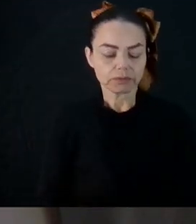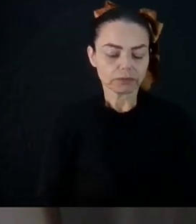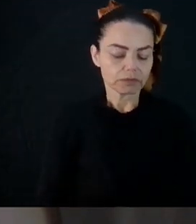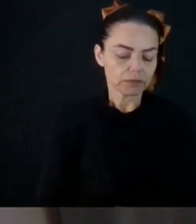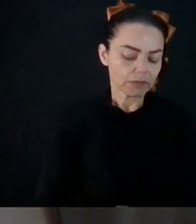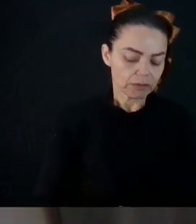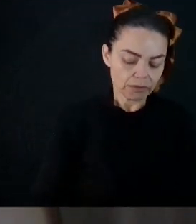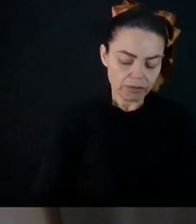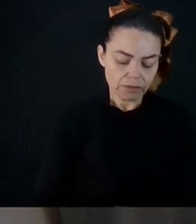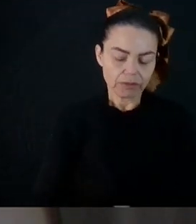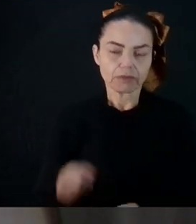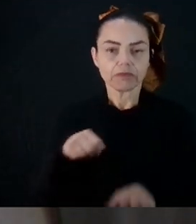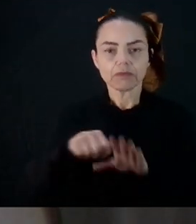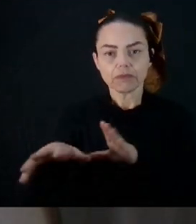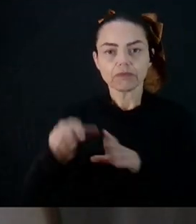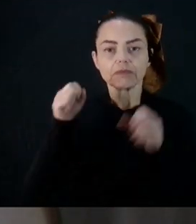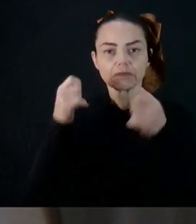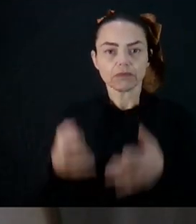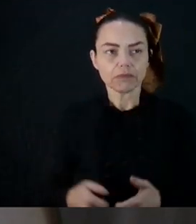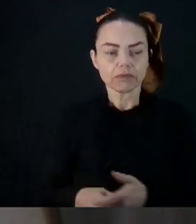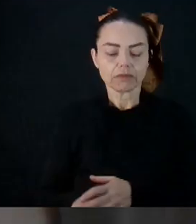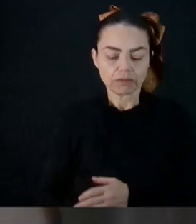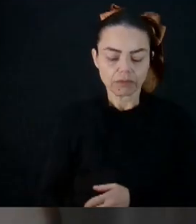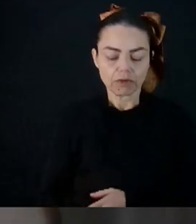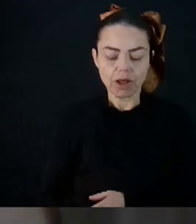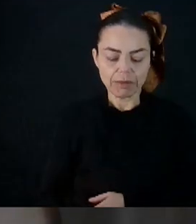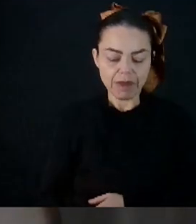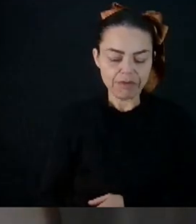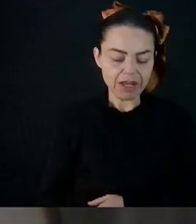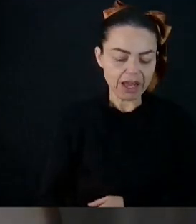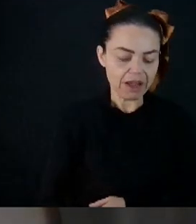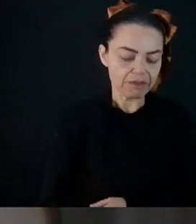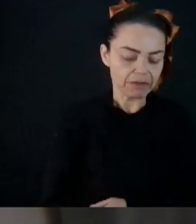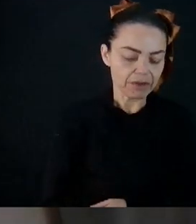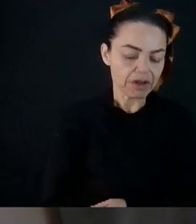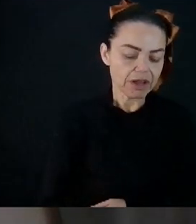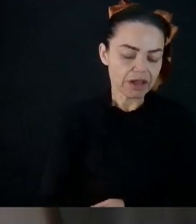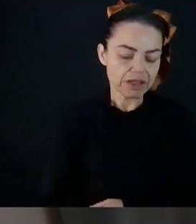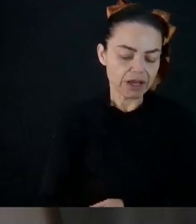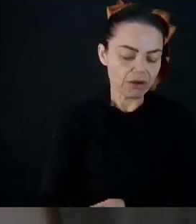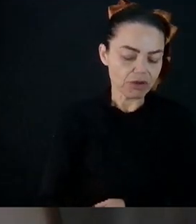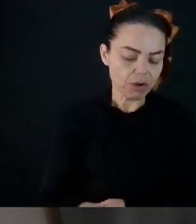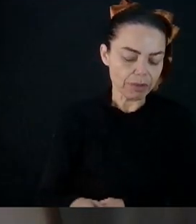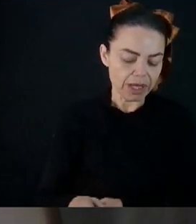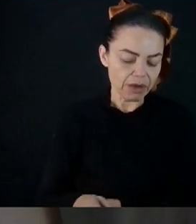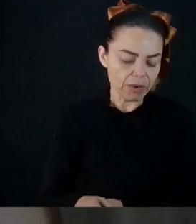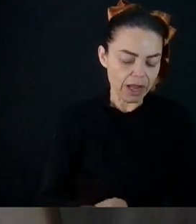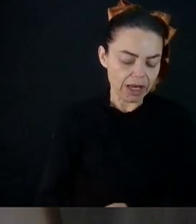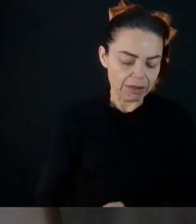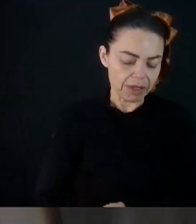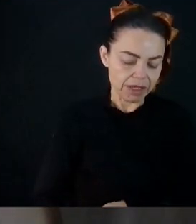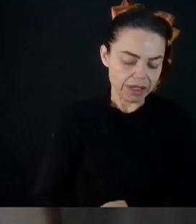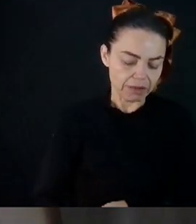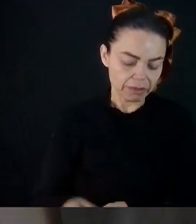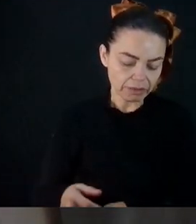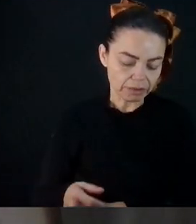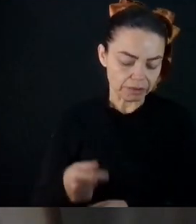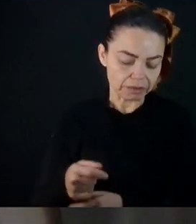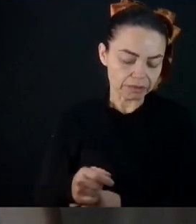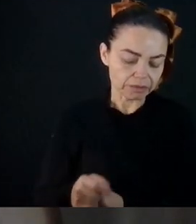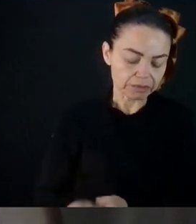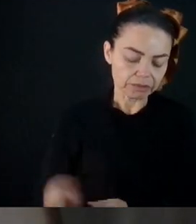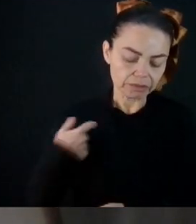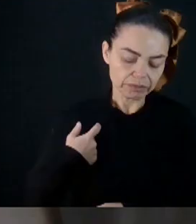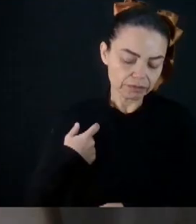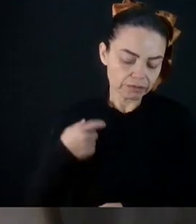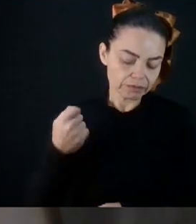Quanto mais você explica para essa criança como funcionam as redes sociais, o que é ser um influenciador, isso que a doutora Lívia falou, né, antes. Que às vezes